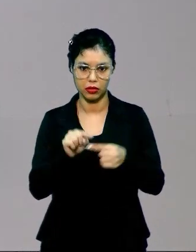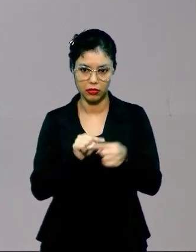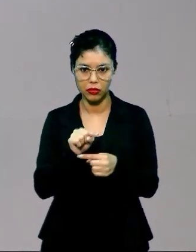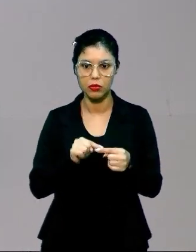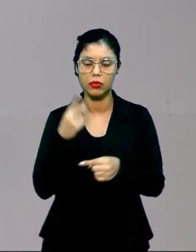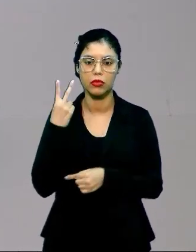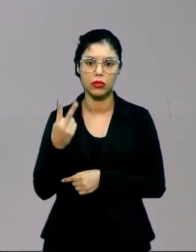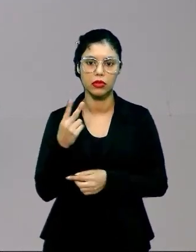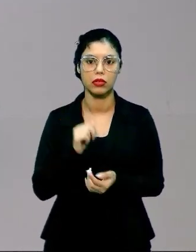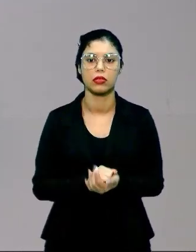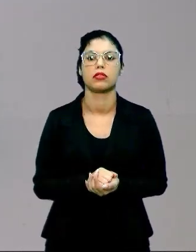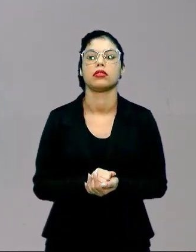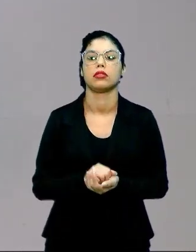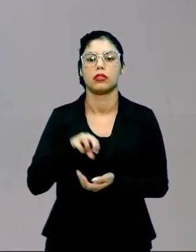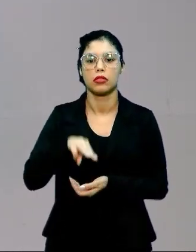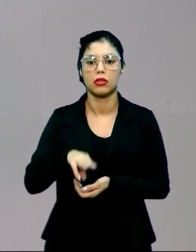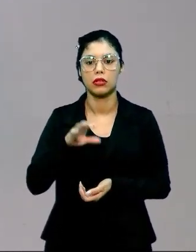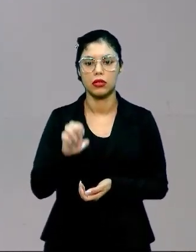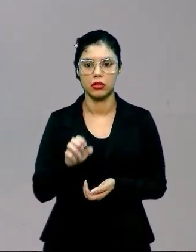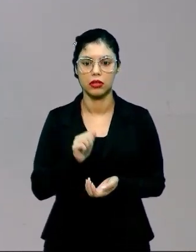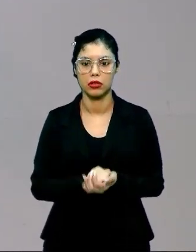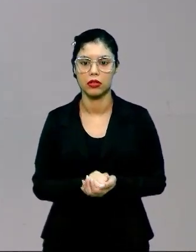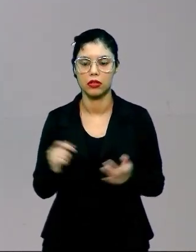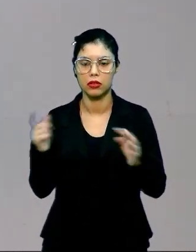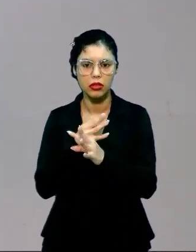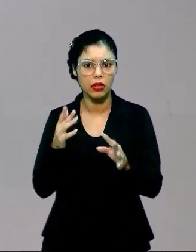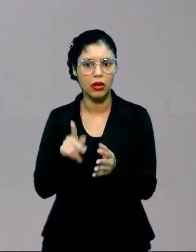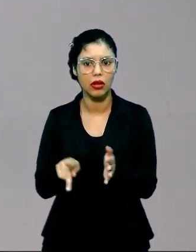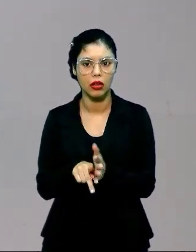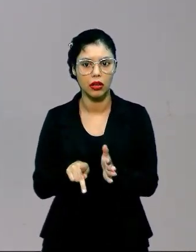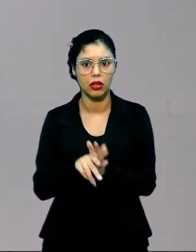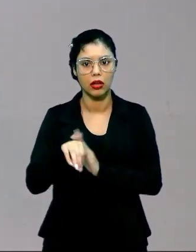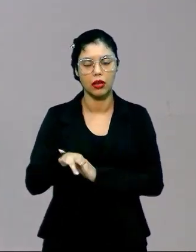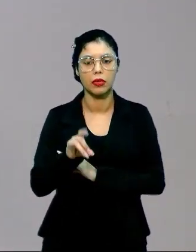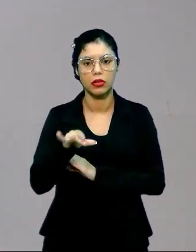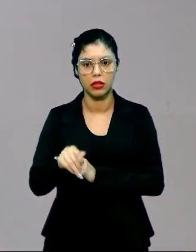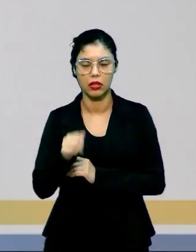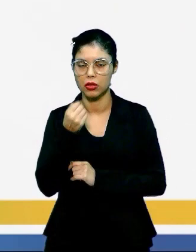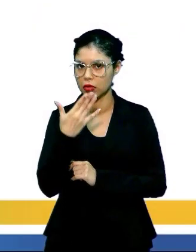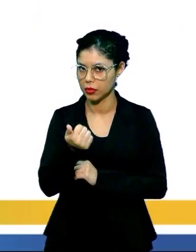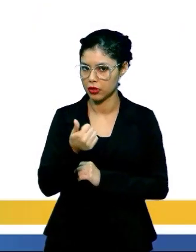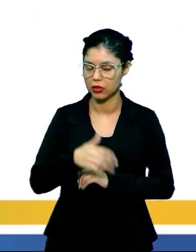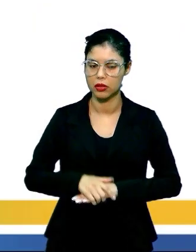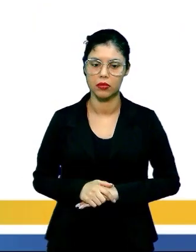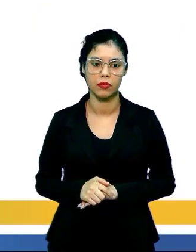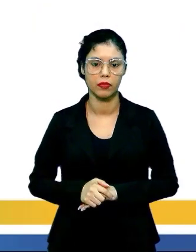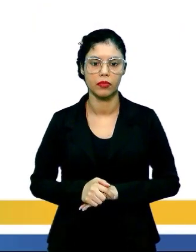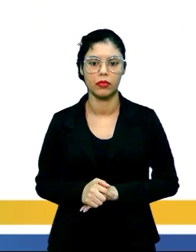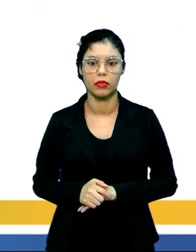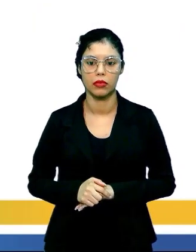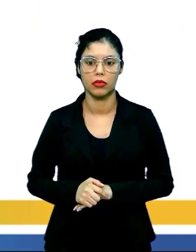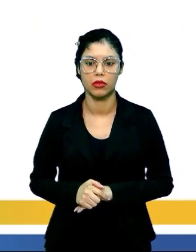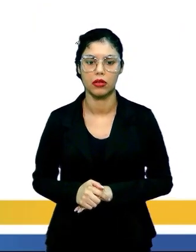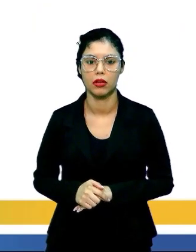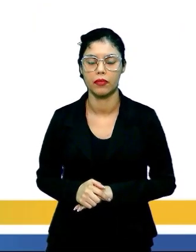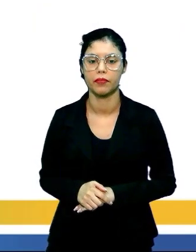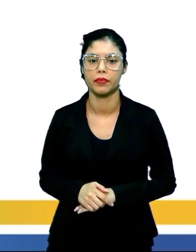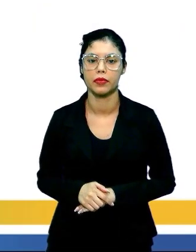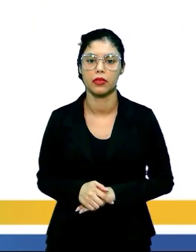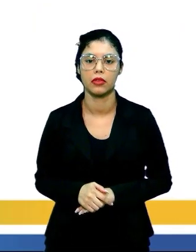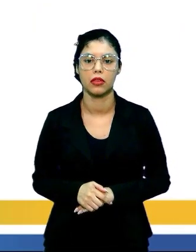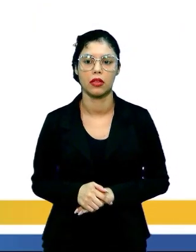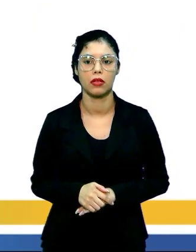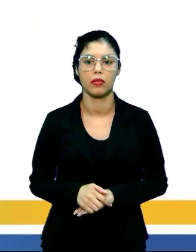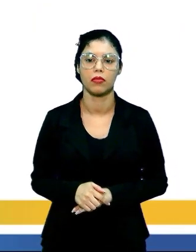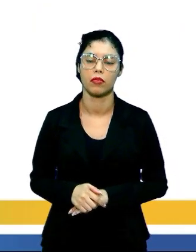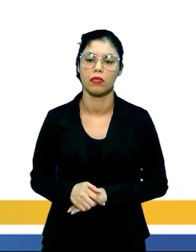por 2 e a média daqueles dois centrais torna-se a mediana. Tranquilo? Agora, ó, certo? Então